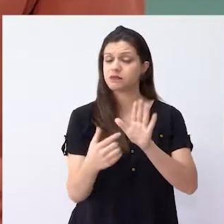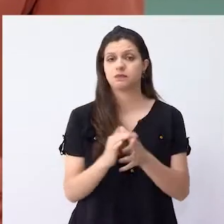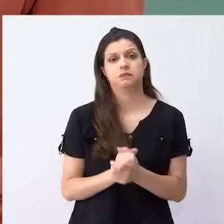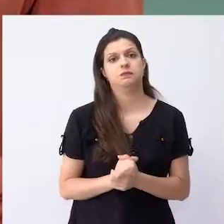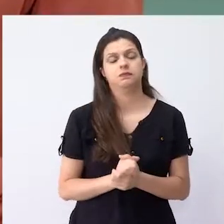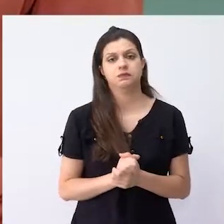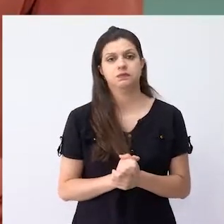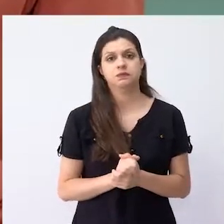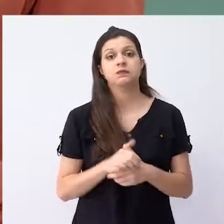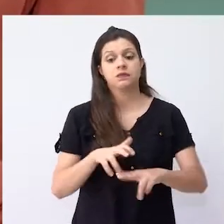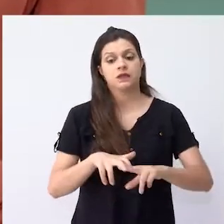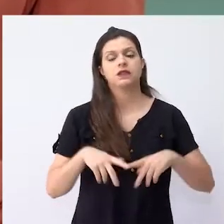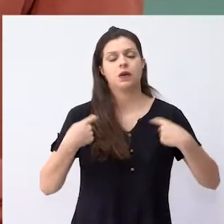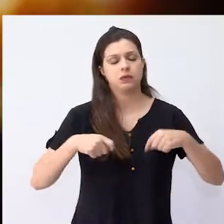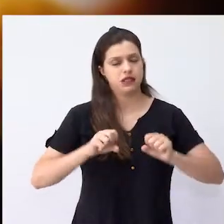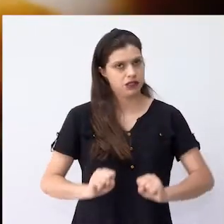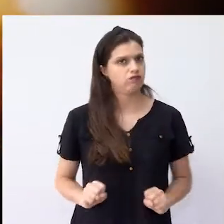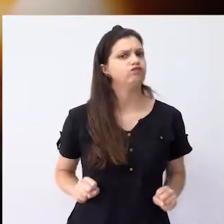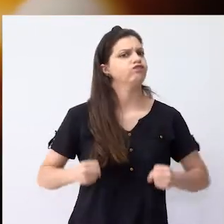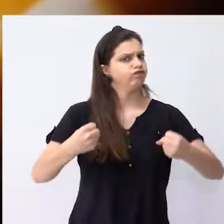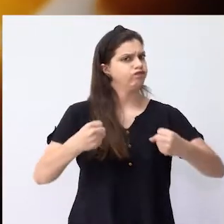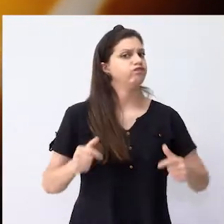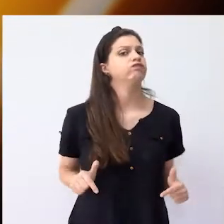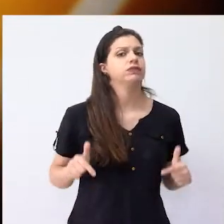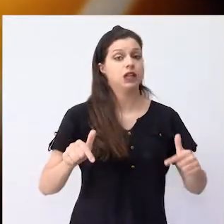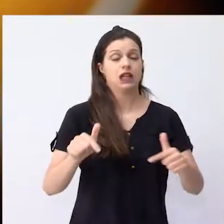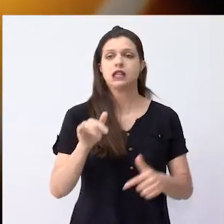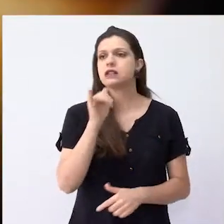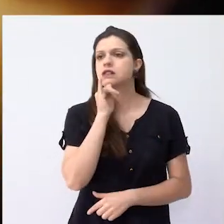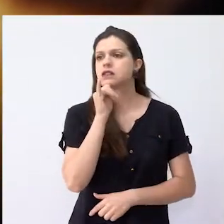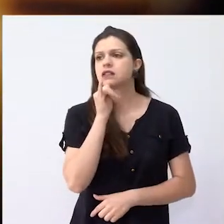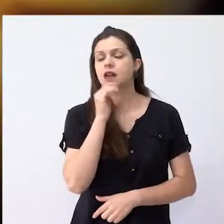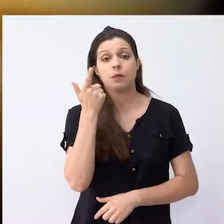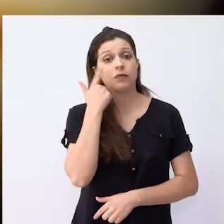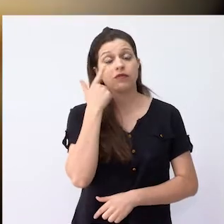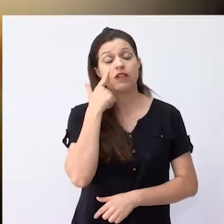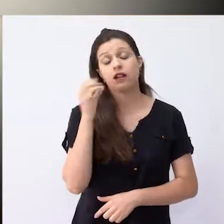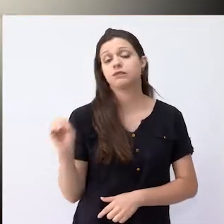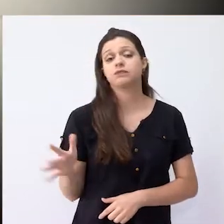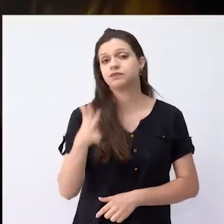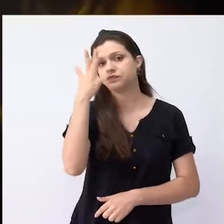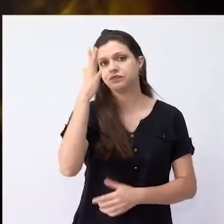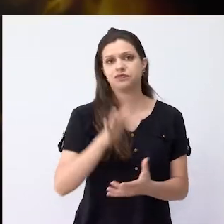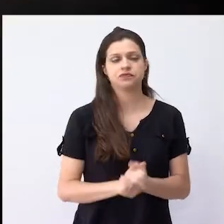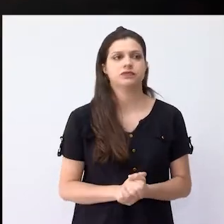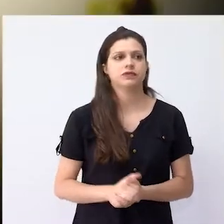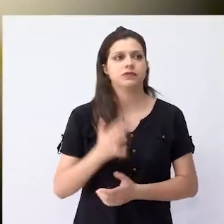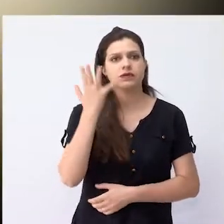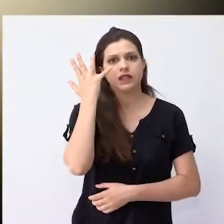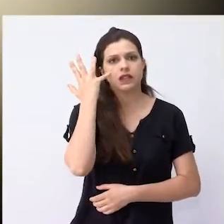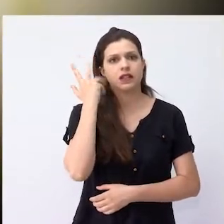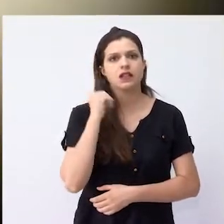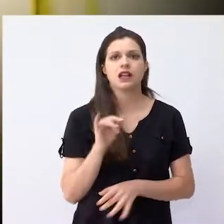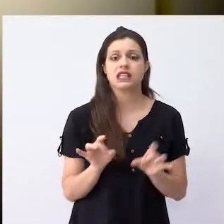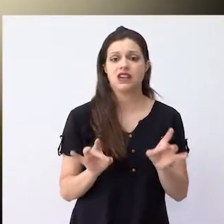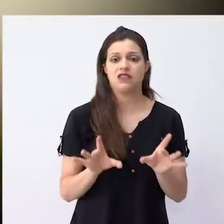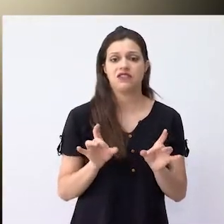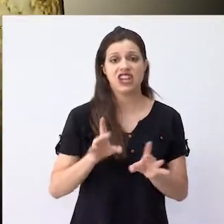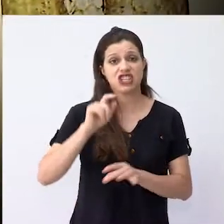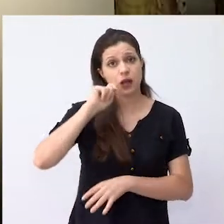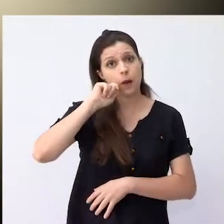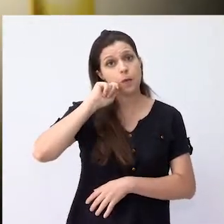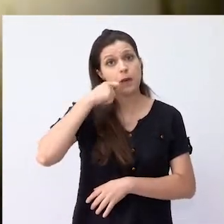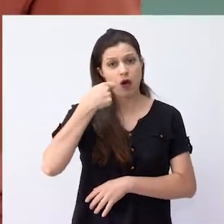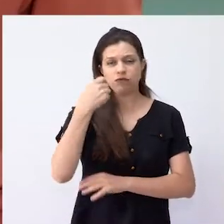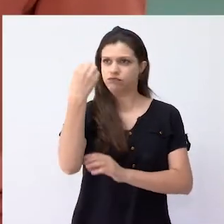ser combatido. Então vamos imaginar uma situação prática bem comum. Uma criança que vende pão num semáforo.